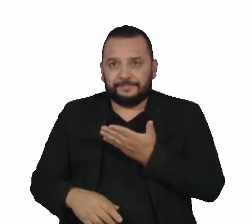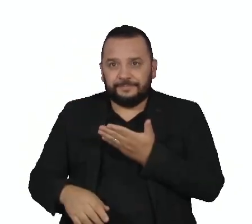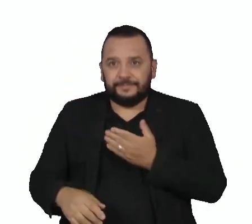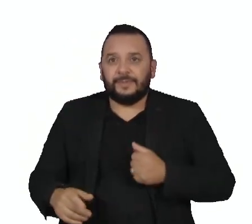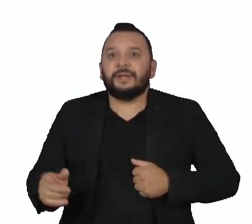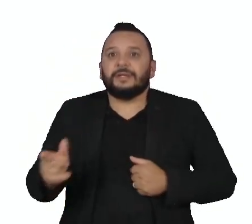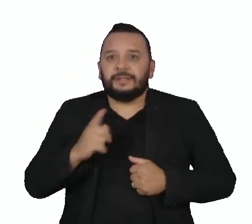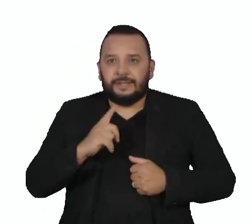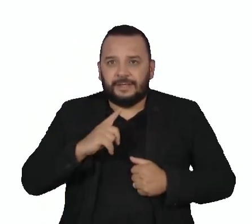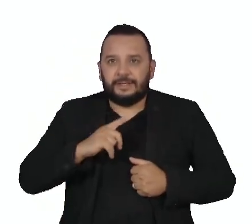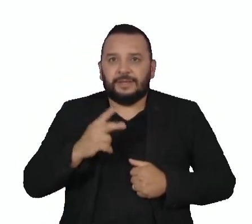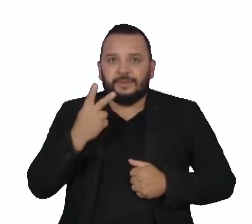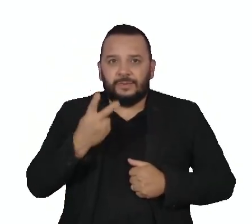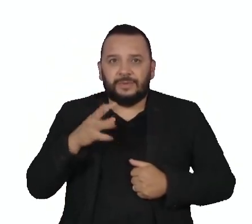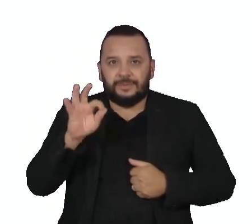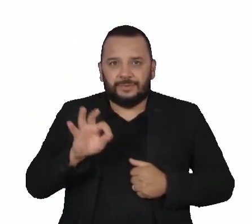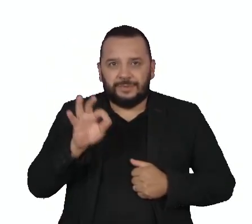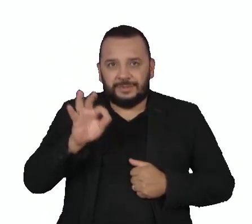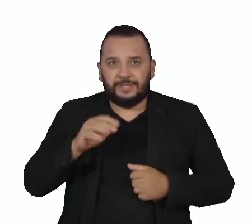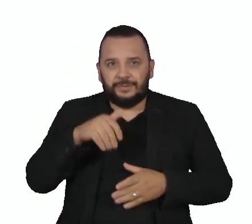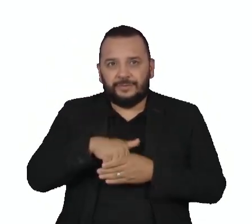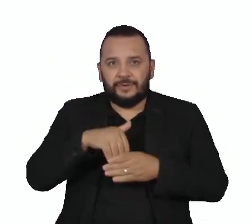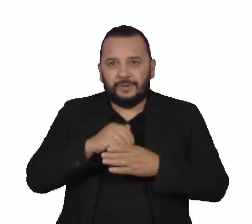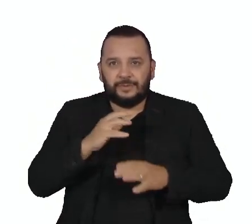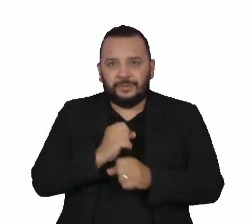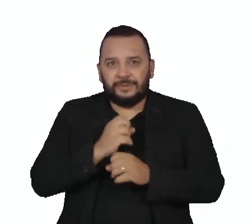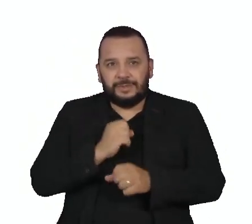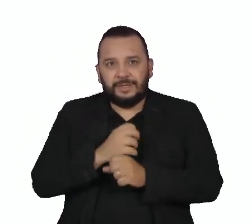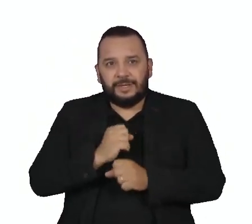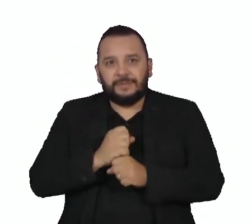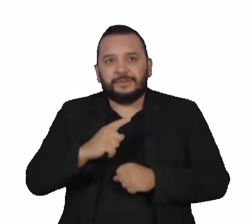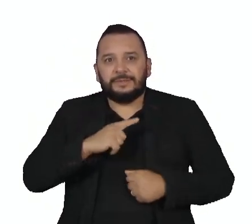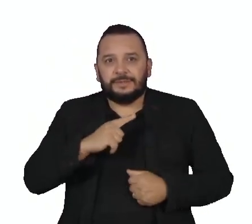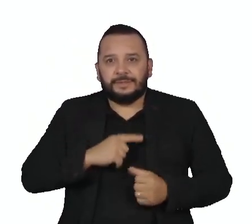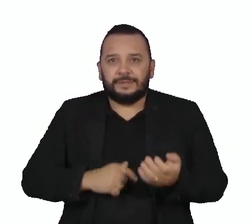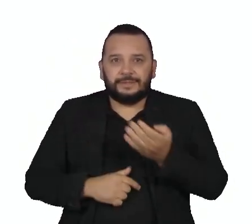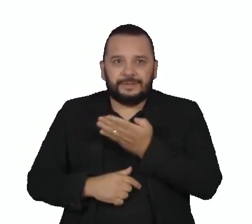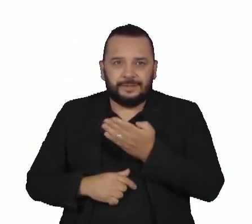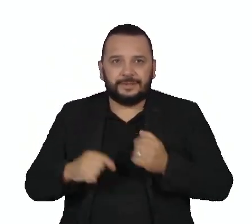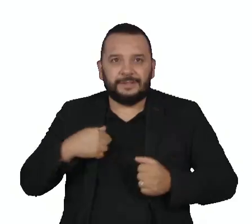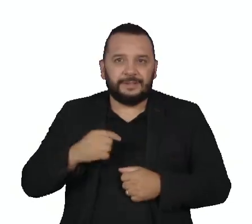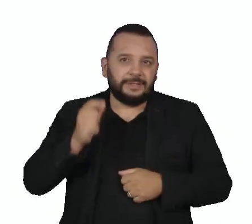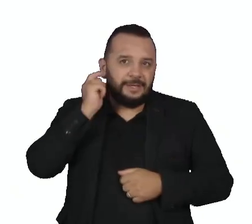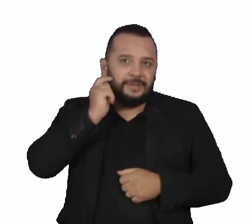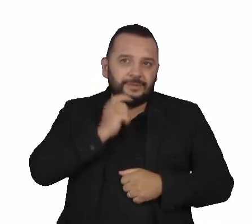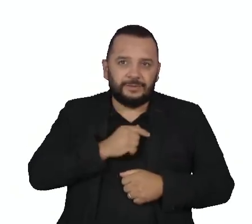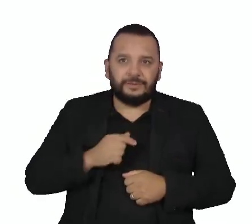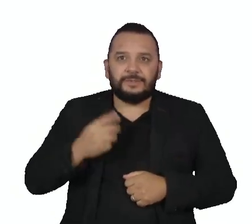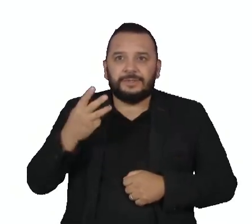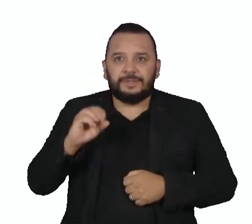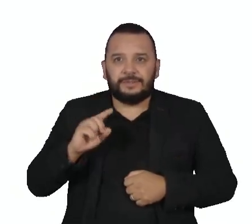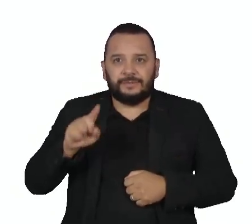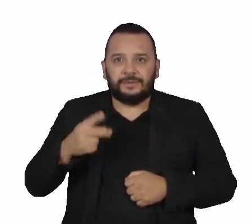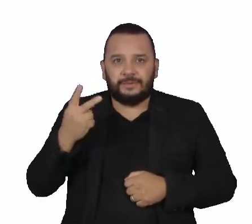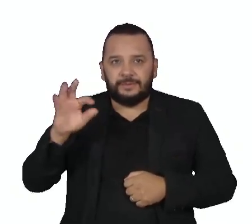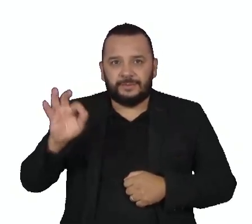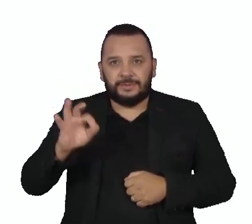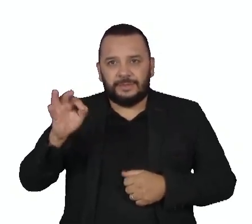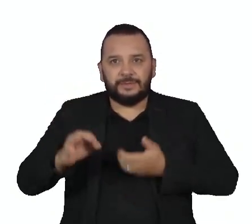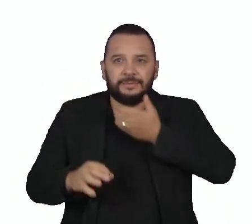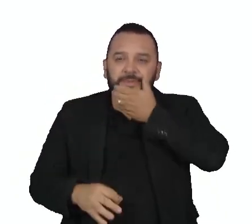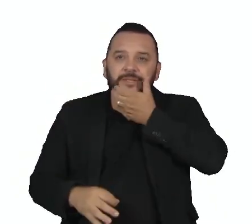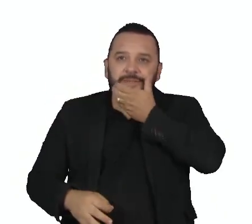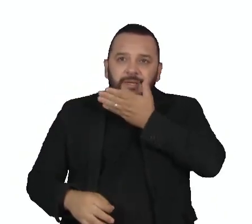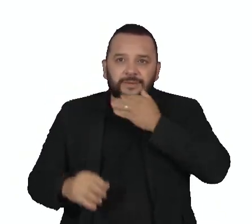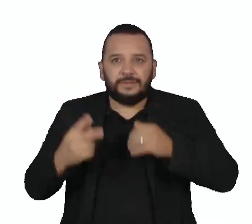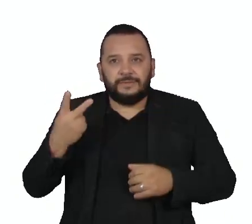ainda pequena, 2% dos votos apurados. O prefeito Ricardo Nunes aparece na frente com 30,2%, Pablo Marçal, do